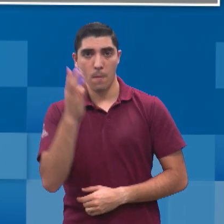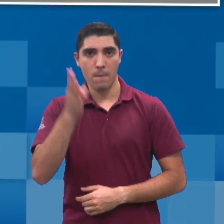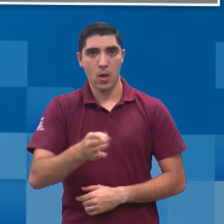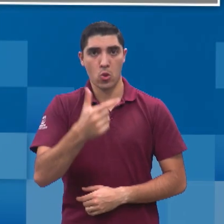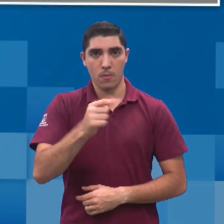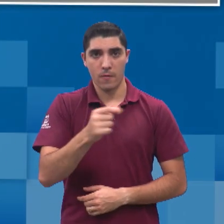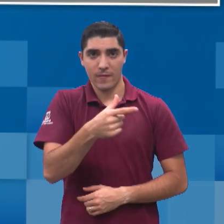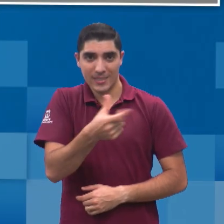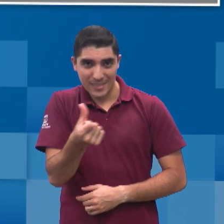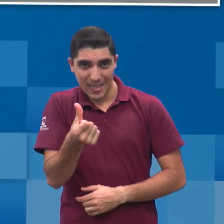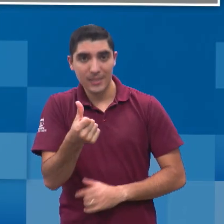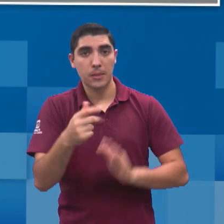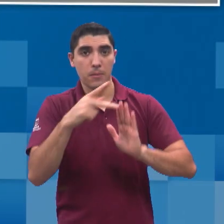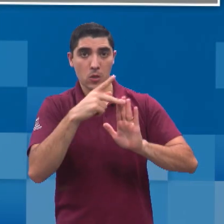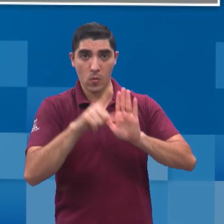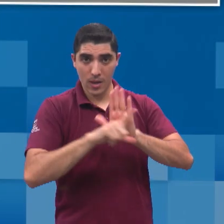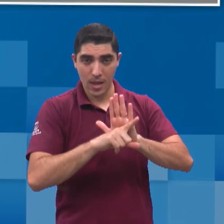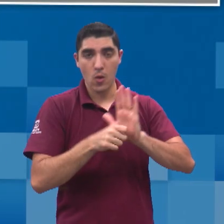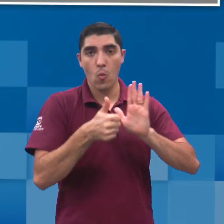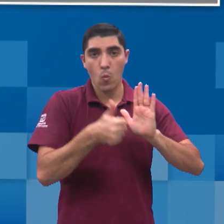3491/2026, projeto de lei número